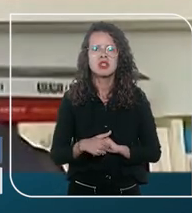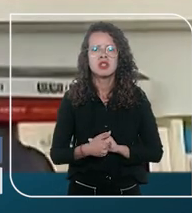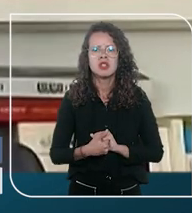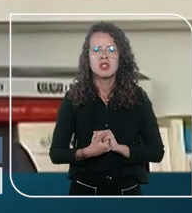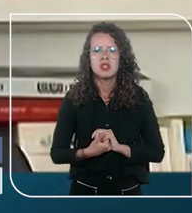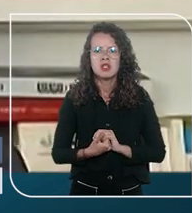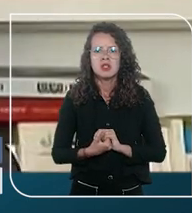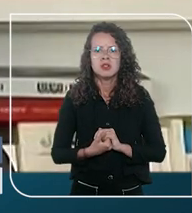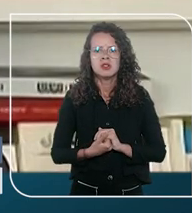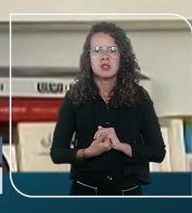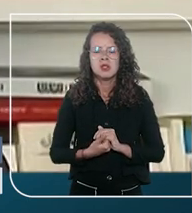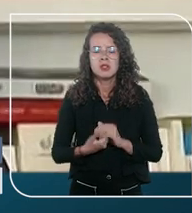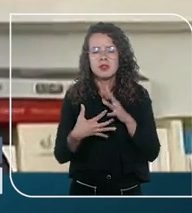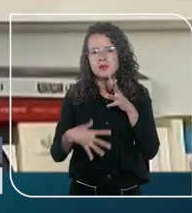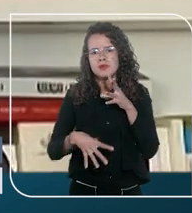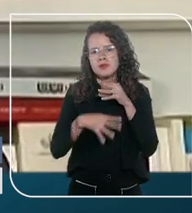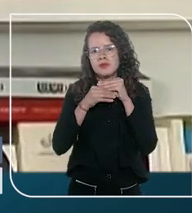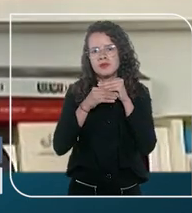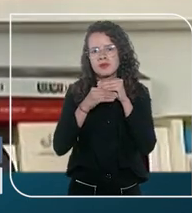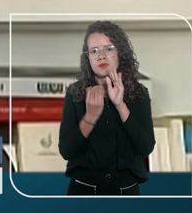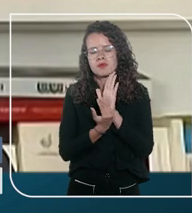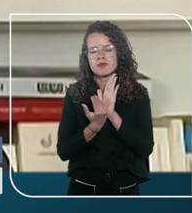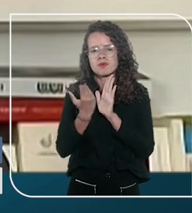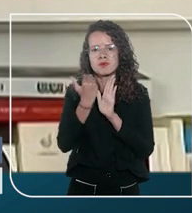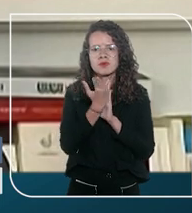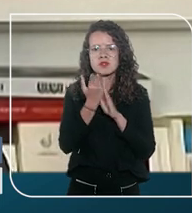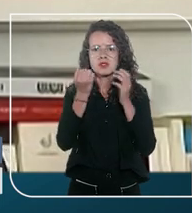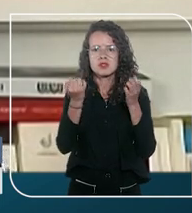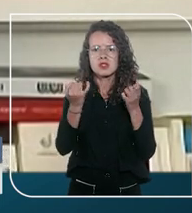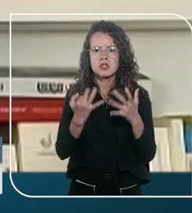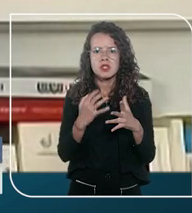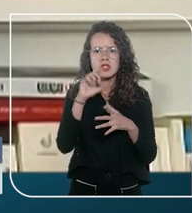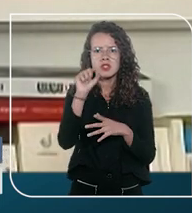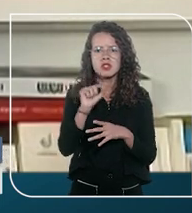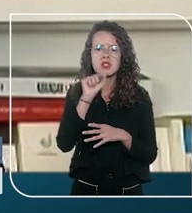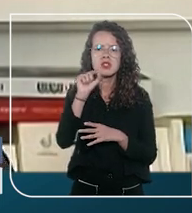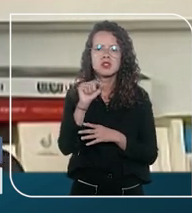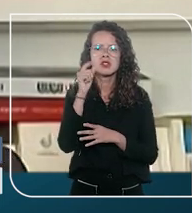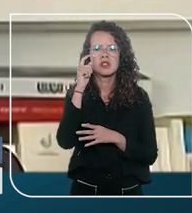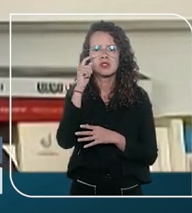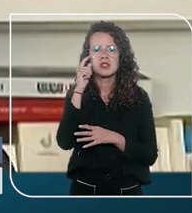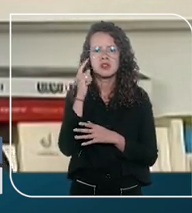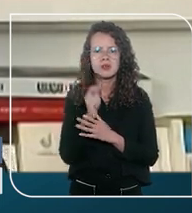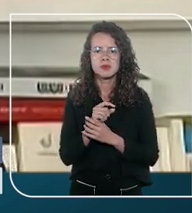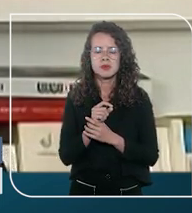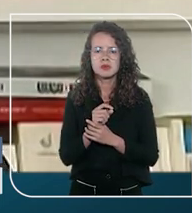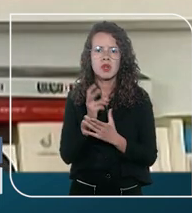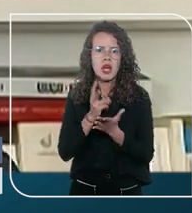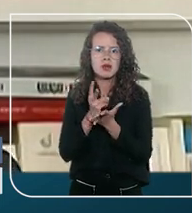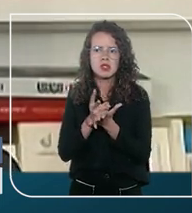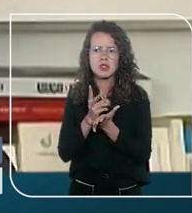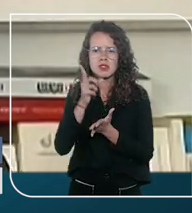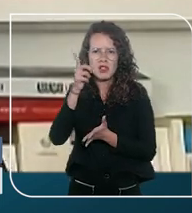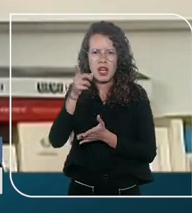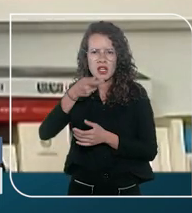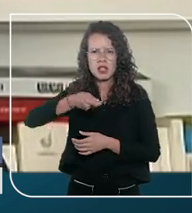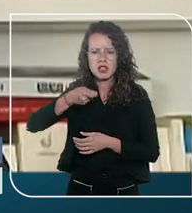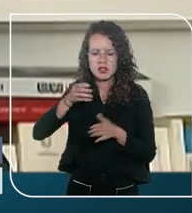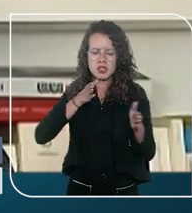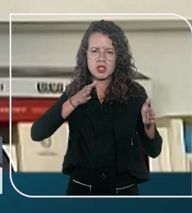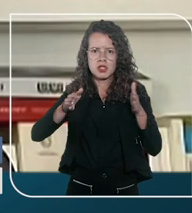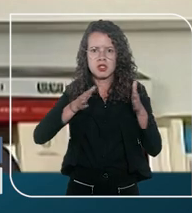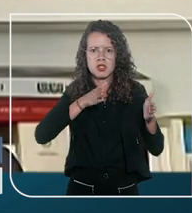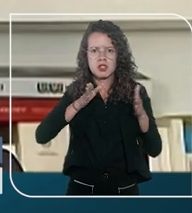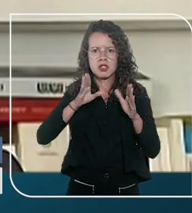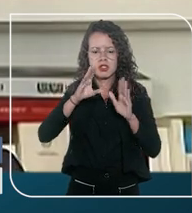um complemento também para dizer o seguinte, que mesmo na vigência, né, do CPC de 2015, a gente já está indo aí, já passamos,